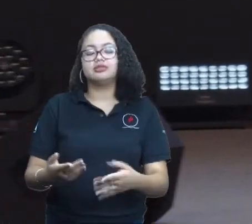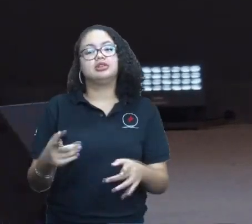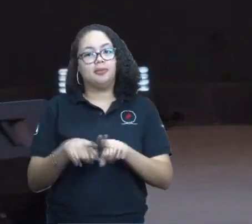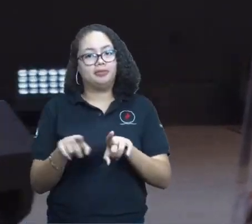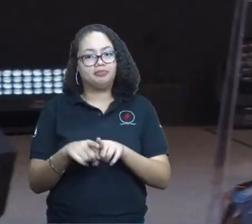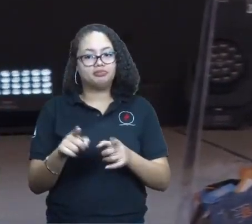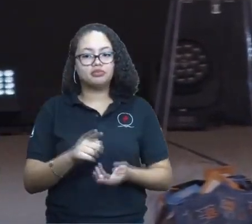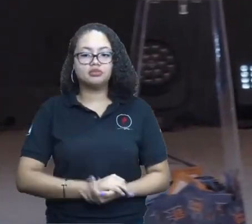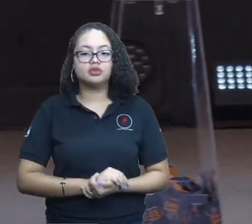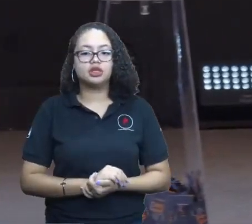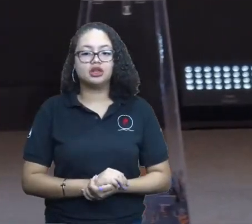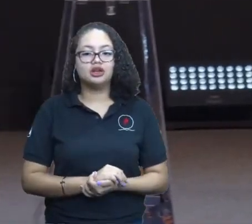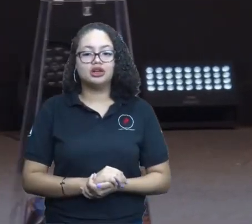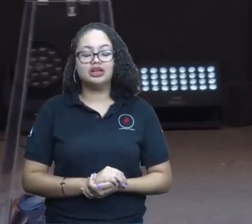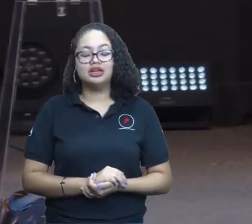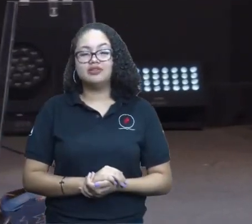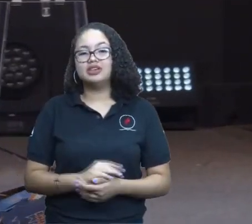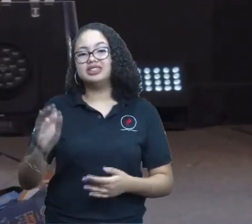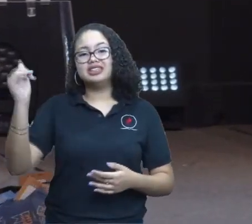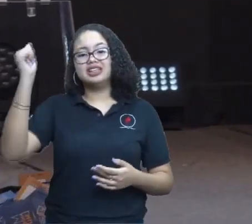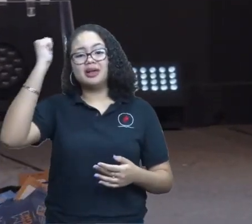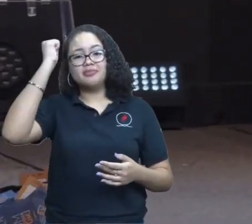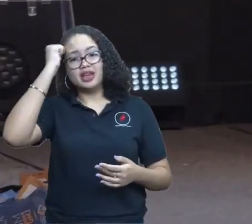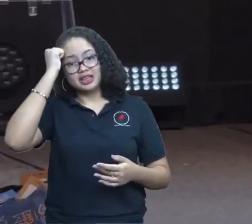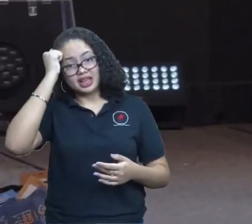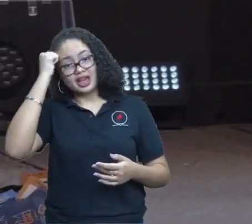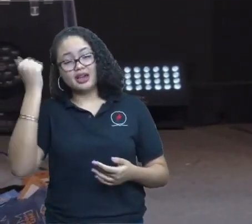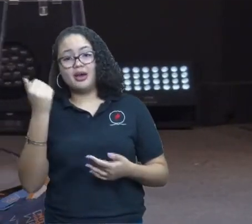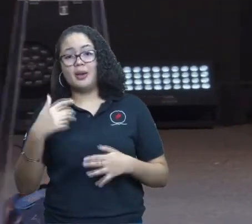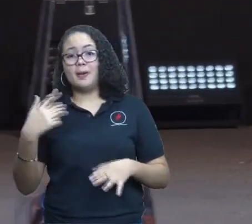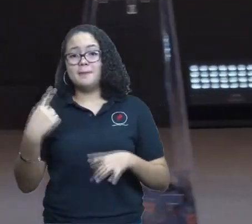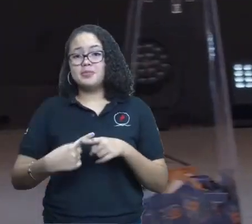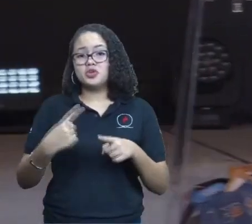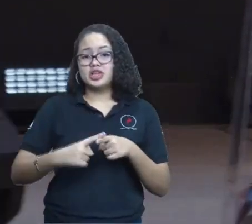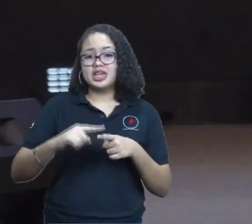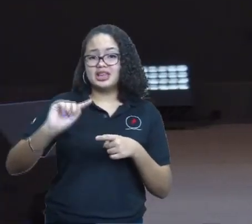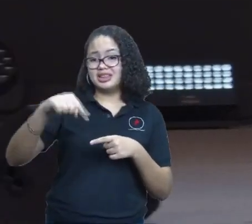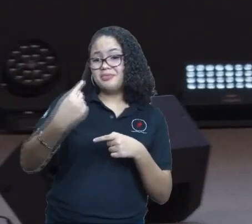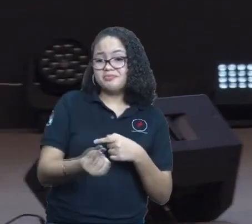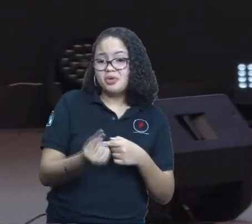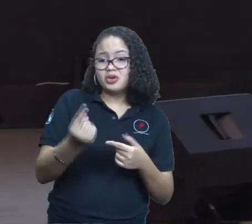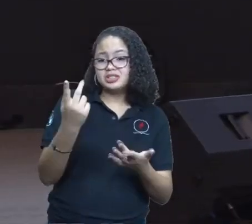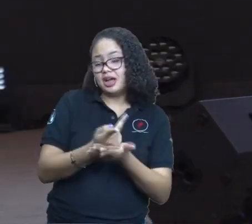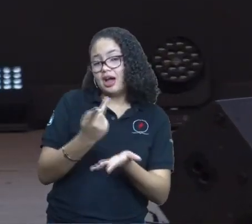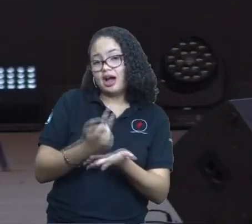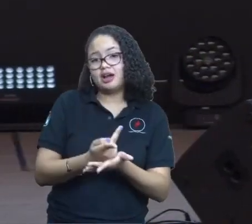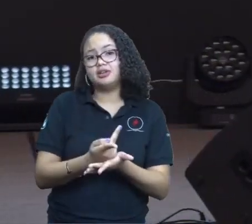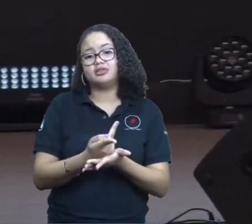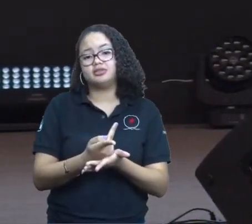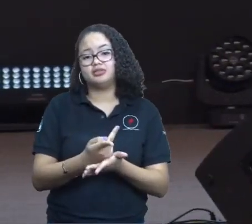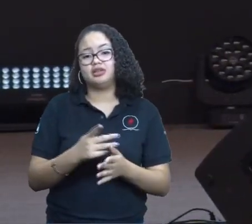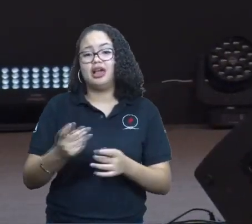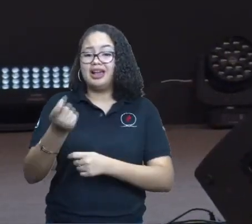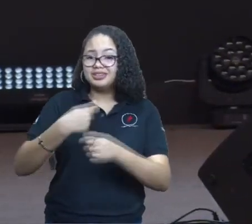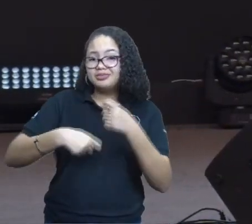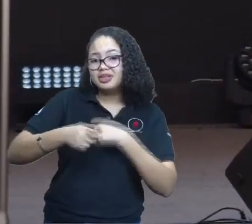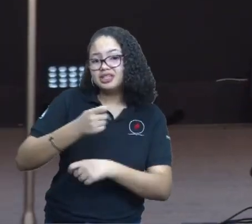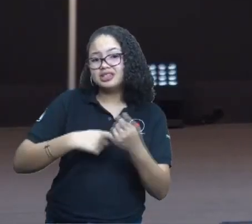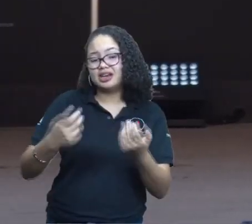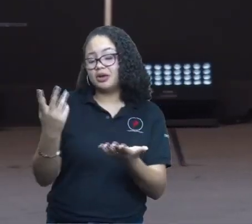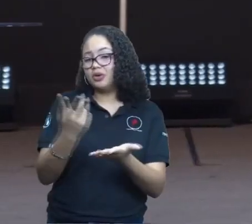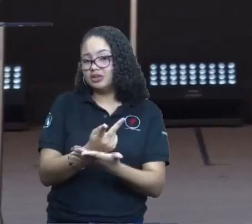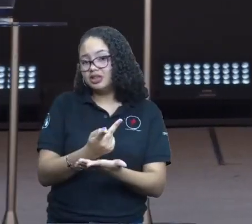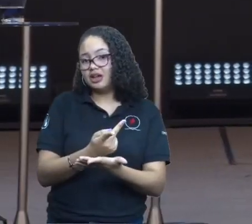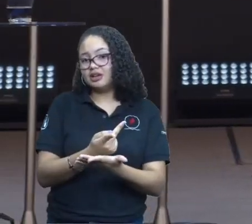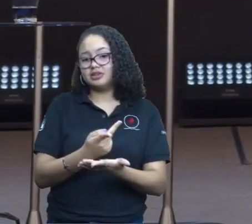por todo bem que aquela decisão ligeirou só porque alguma coisa que pode ser administrada está